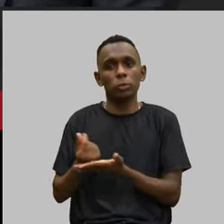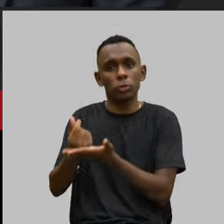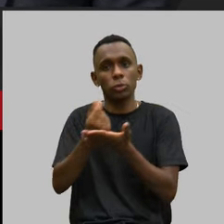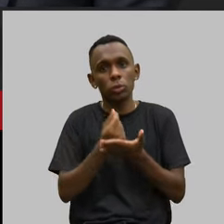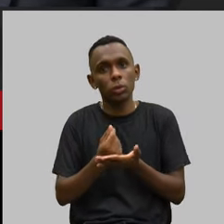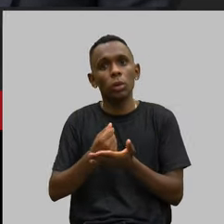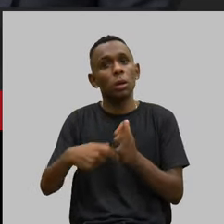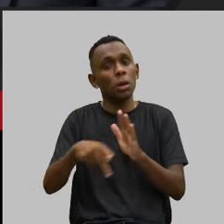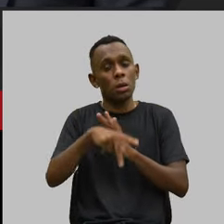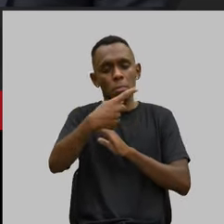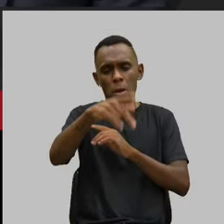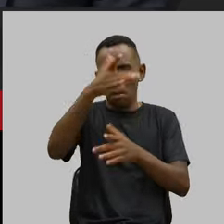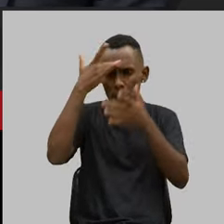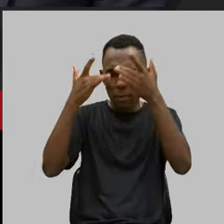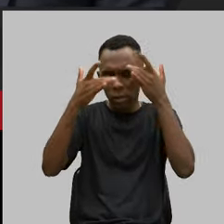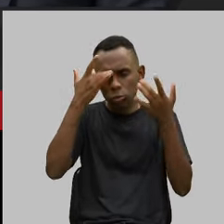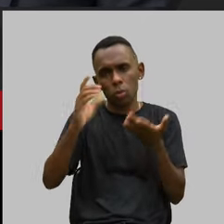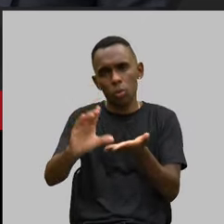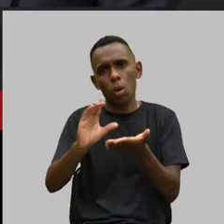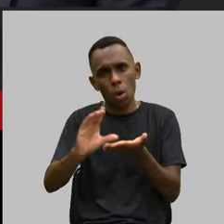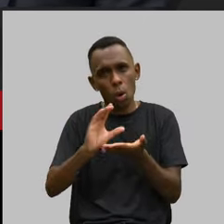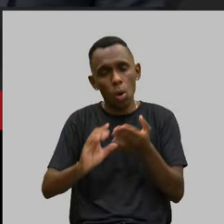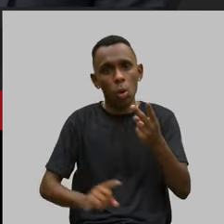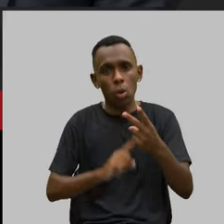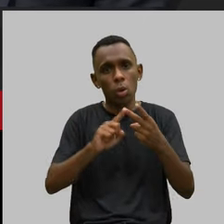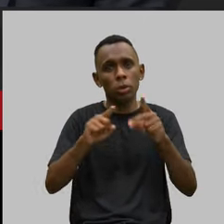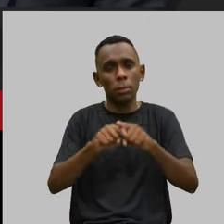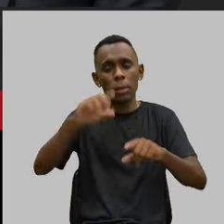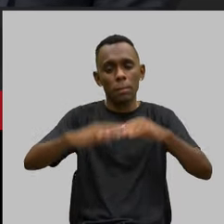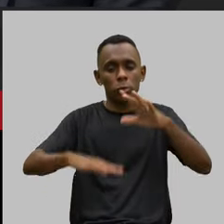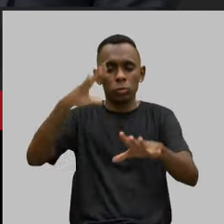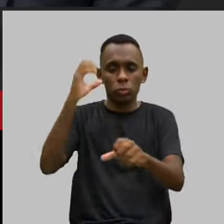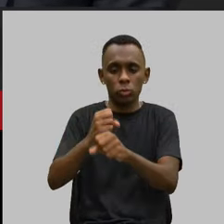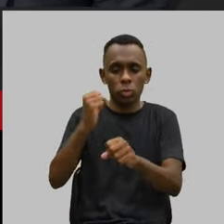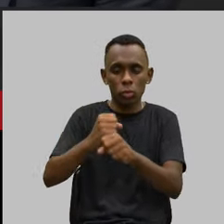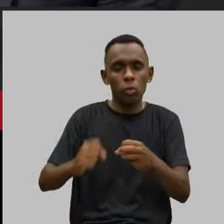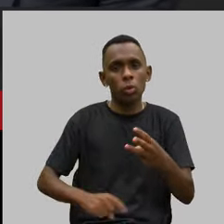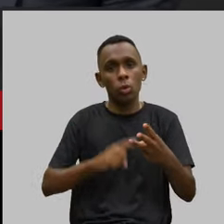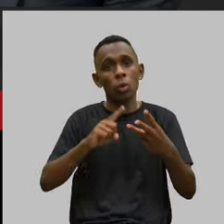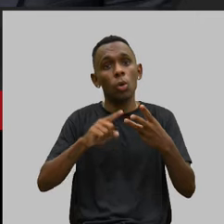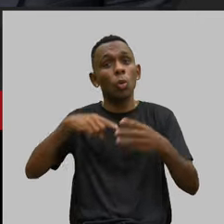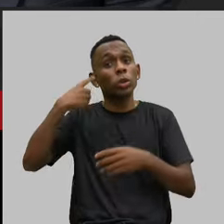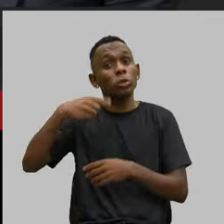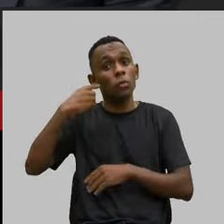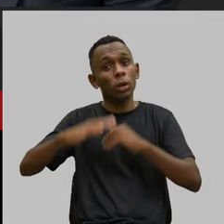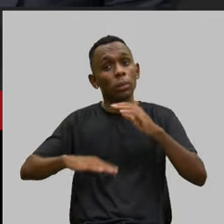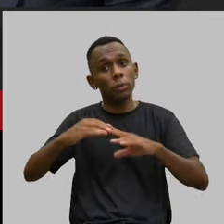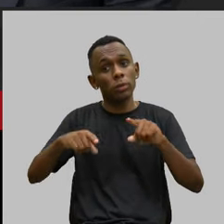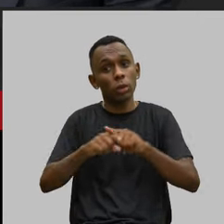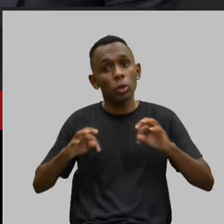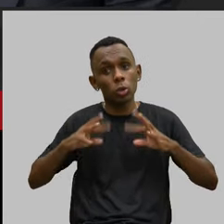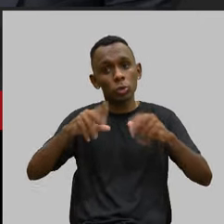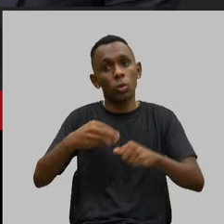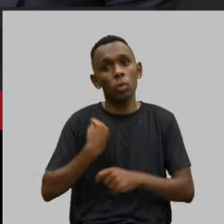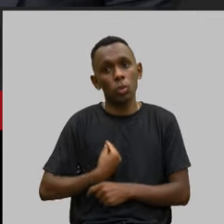os próprios contribuintes os contadores os advogados e todos que utilizam o Código